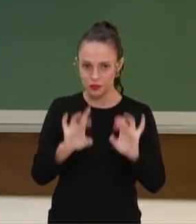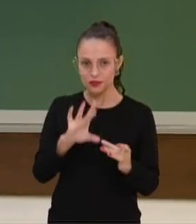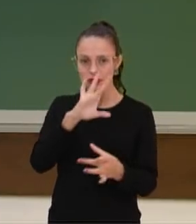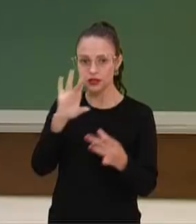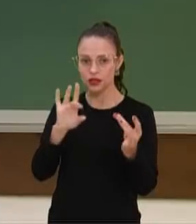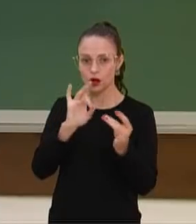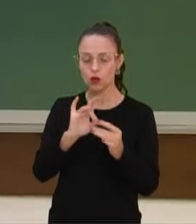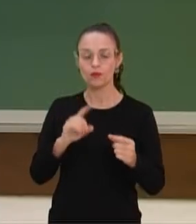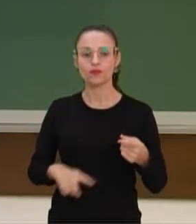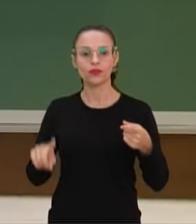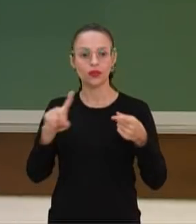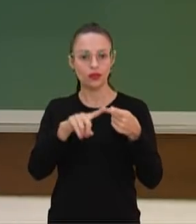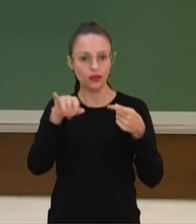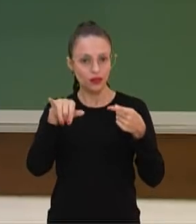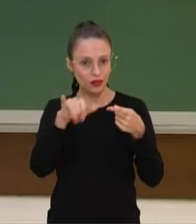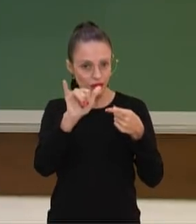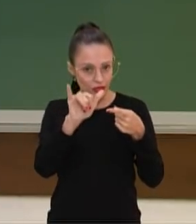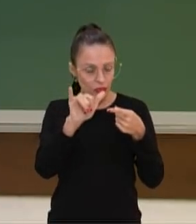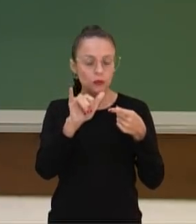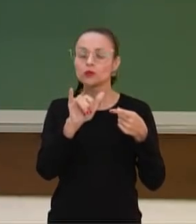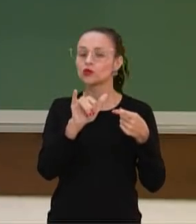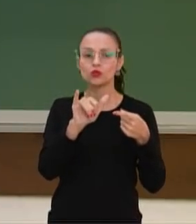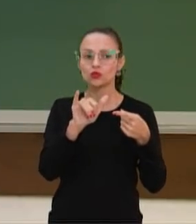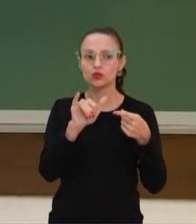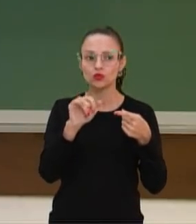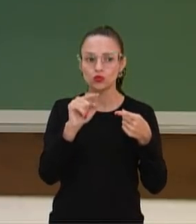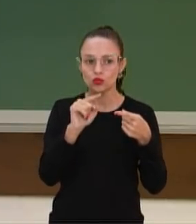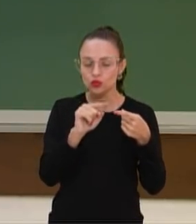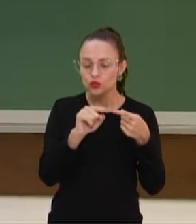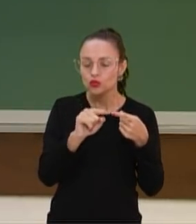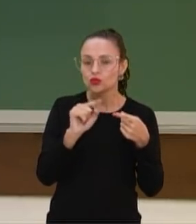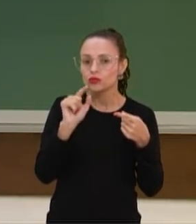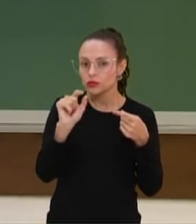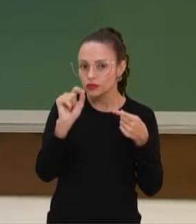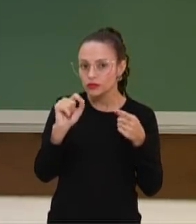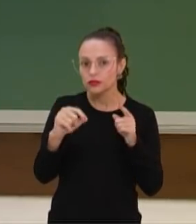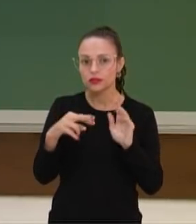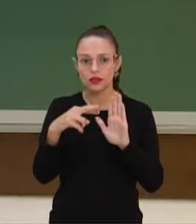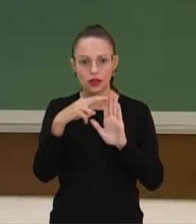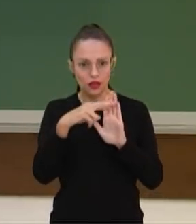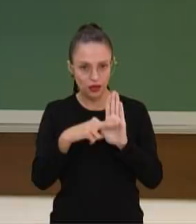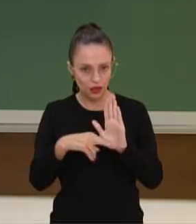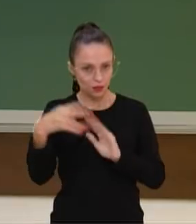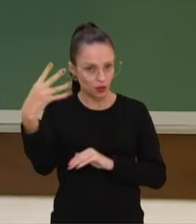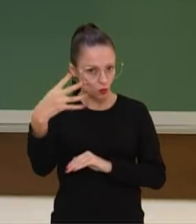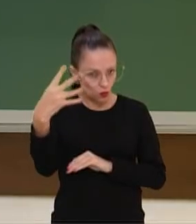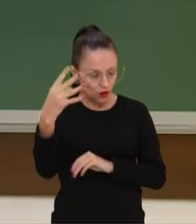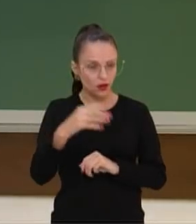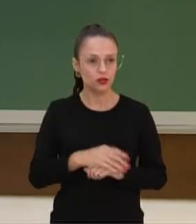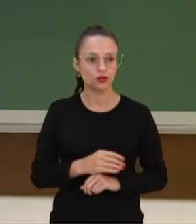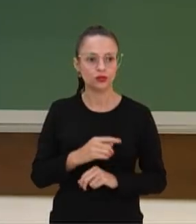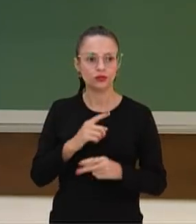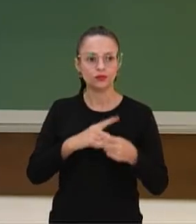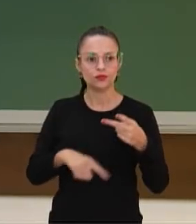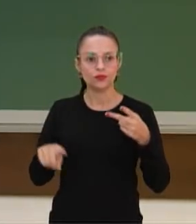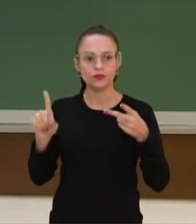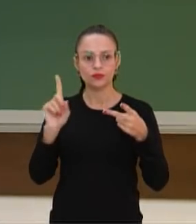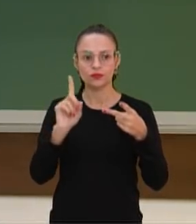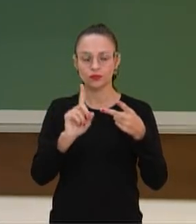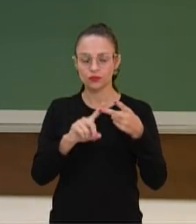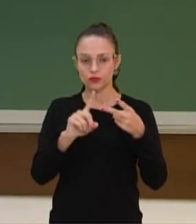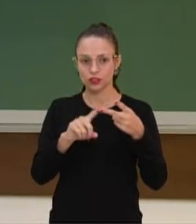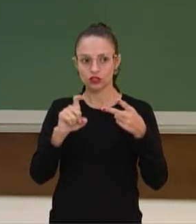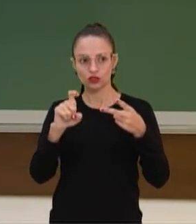y, 3 elevado ao log de 9 na base 3, você usou o quarto caso especial. Aqui